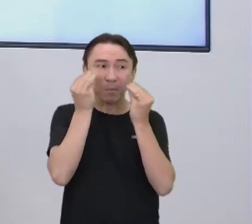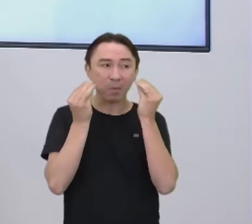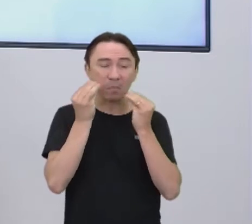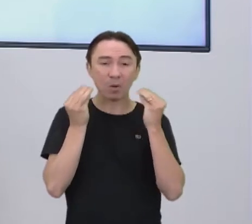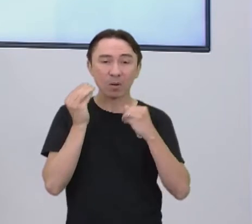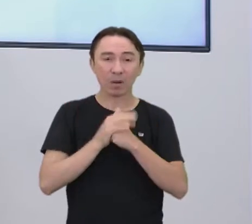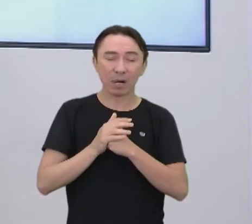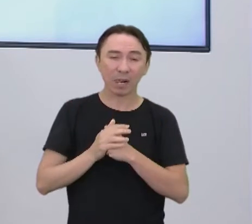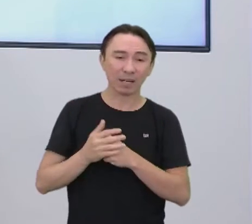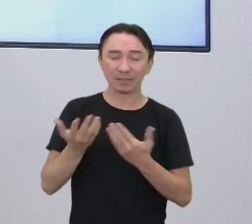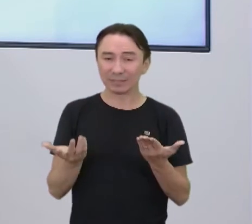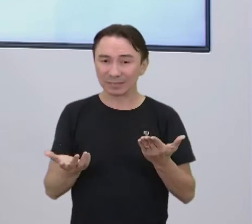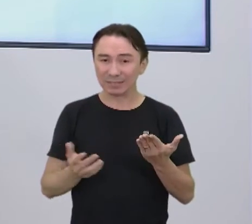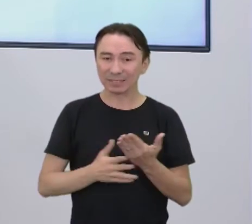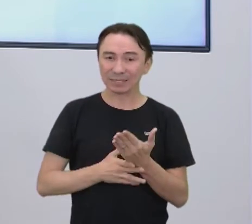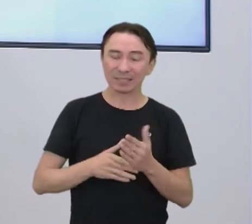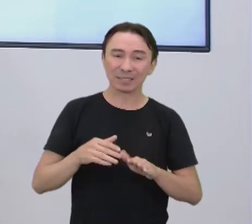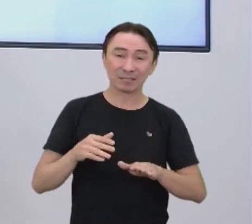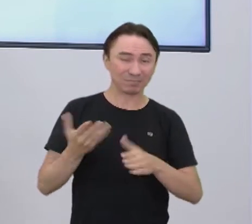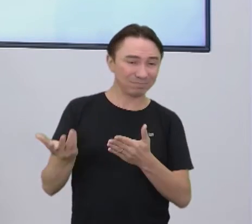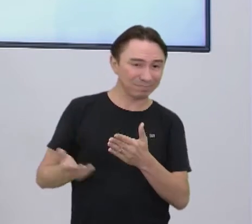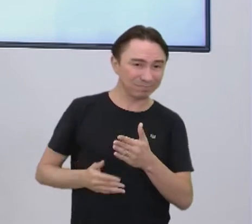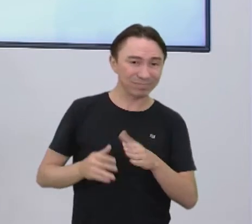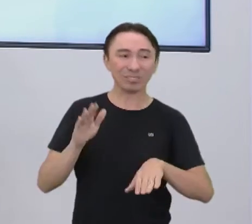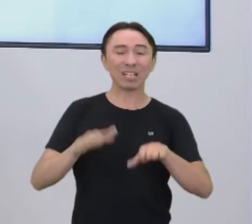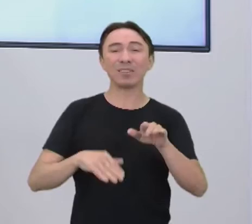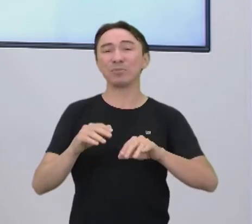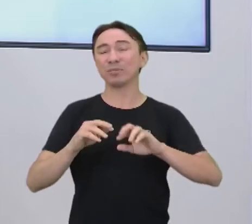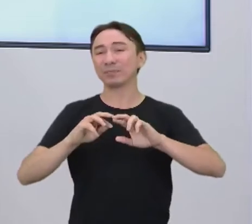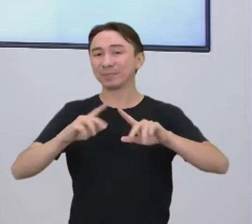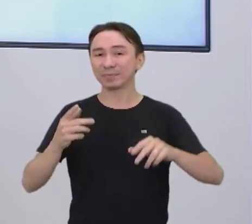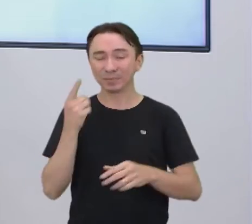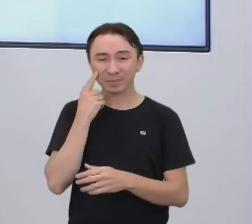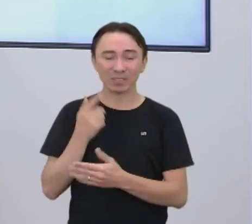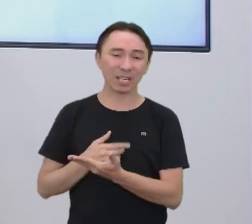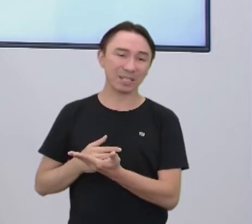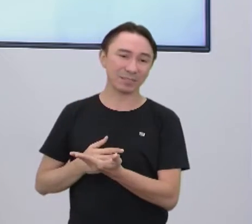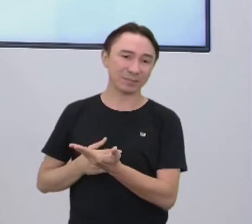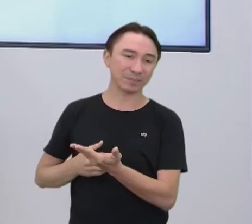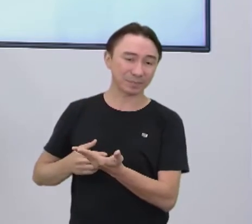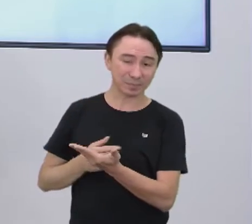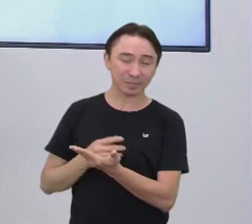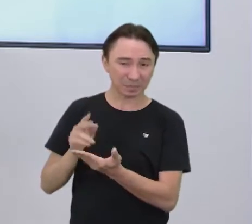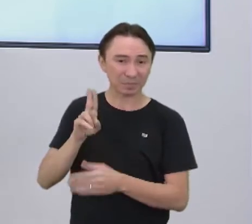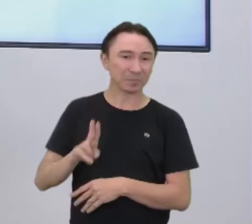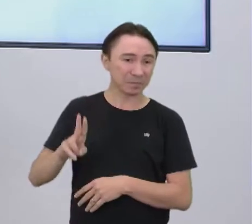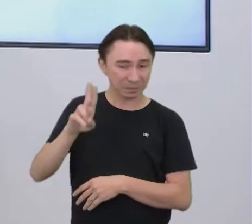As geishas, né, as geishas japonesas, elas utilizavam uma maquiagem,